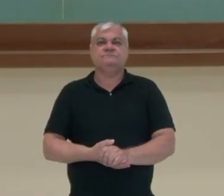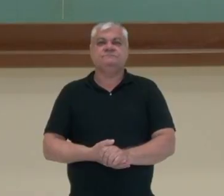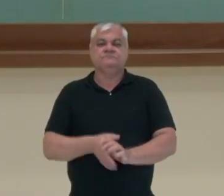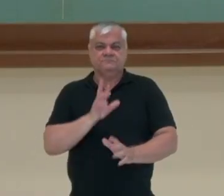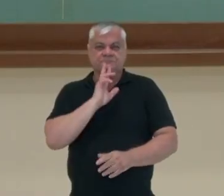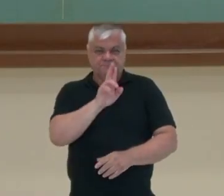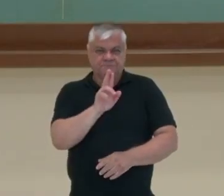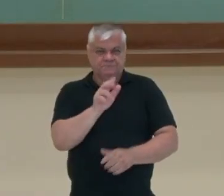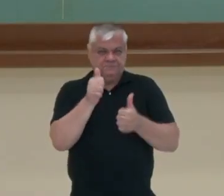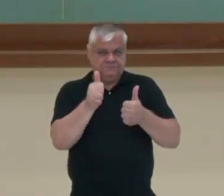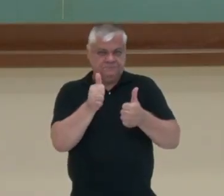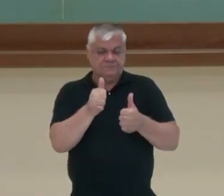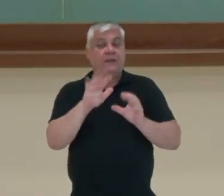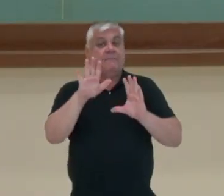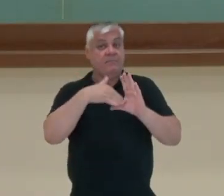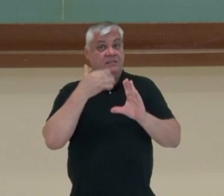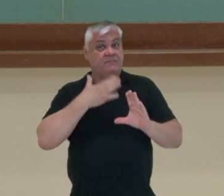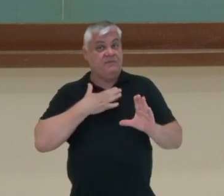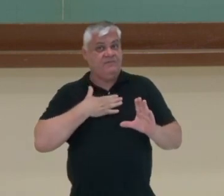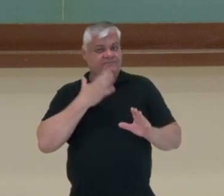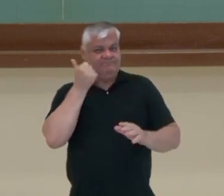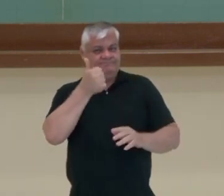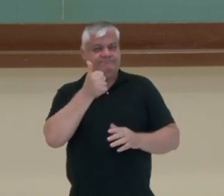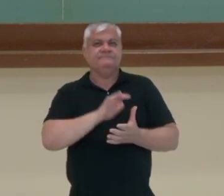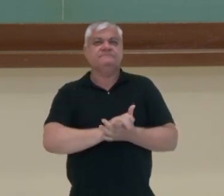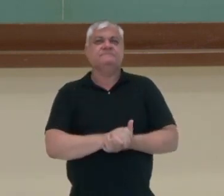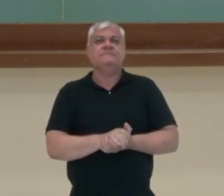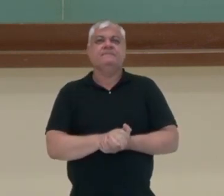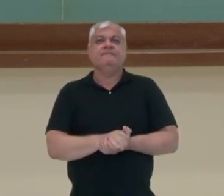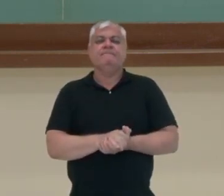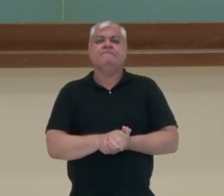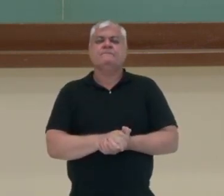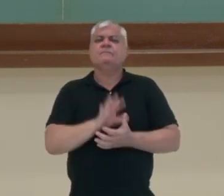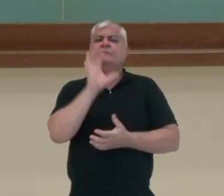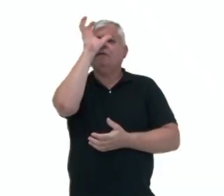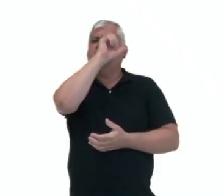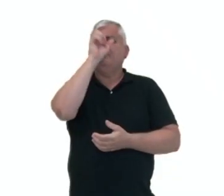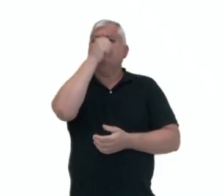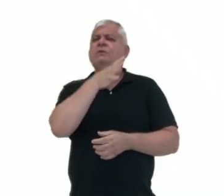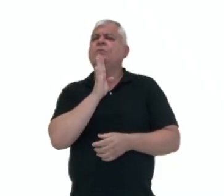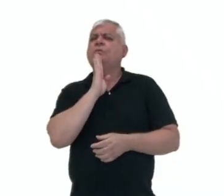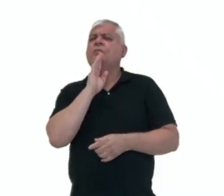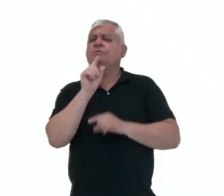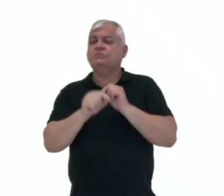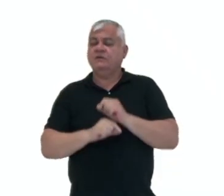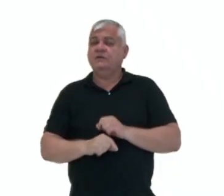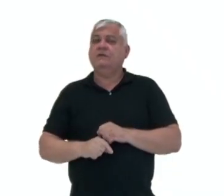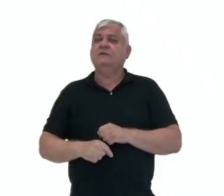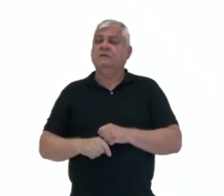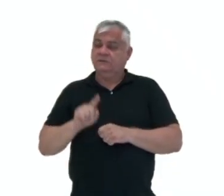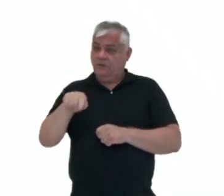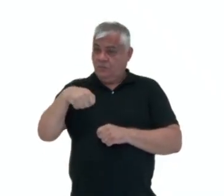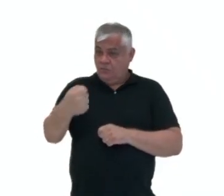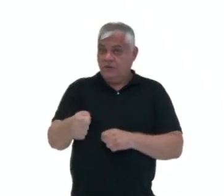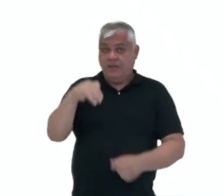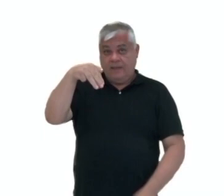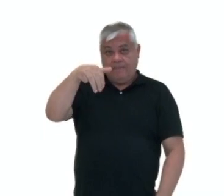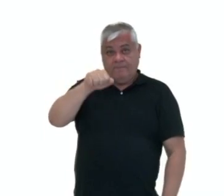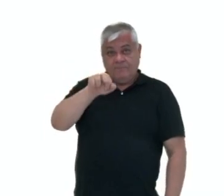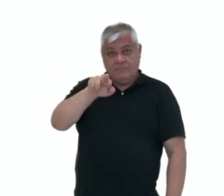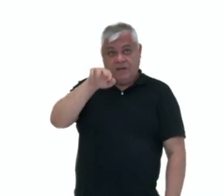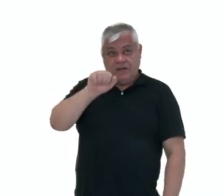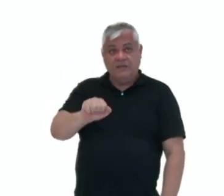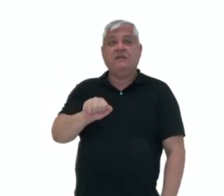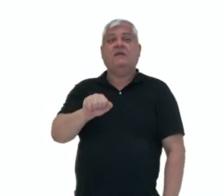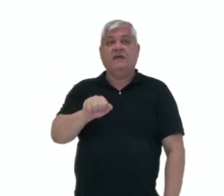Respondendo lá, pessoal, manda a resposta pra gente, tá bom? Quem a gente conheceu hoje? Nós conhecemos um pouco da vida e obra de Marina Abramovic, pudemos receber